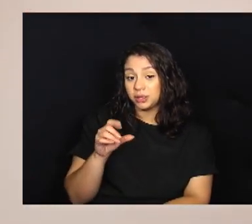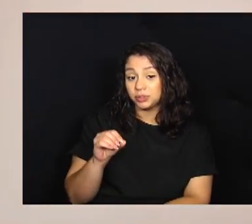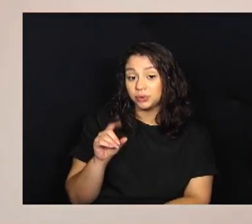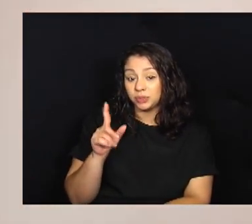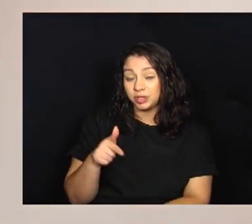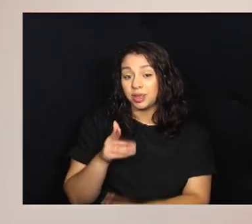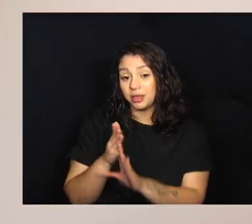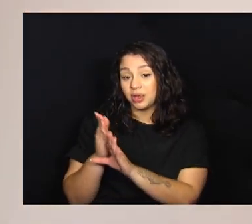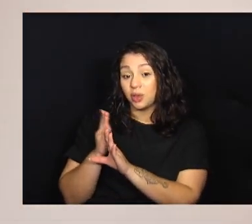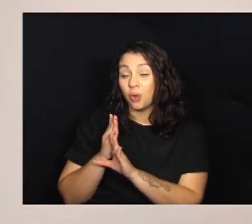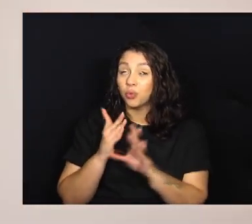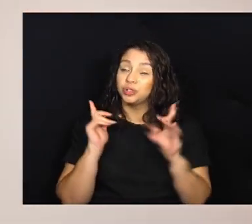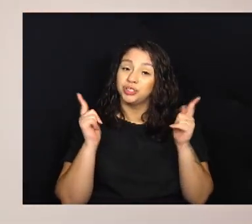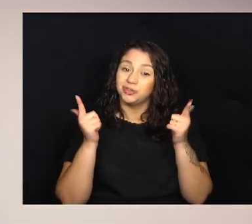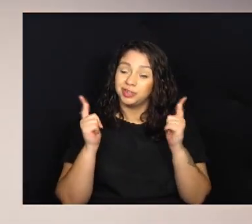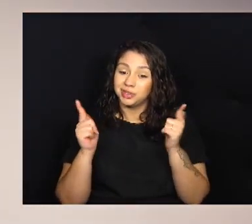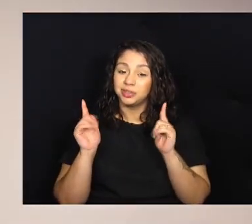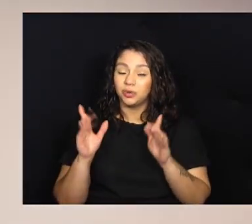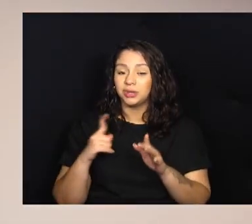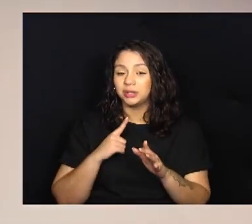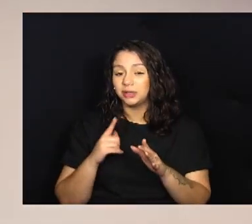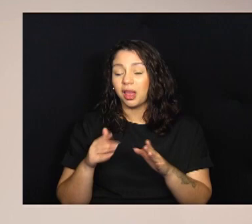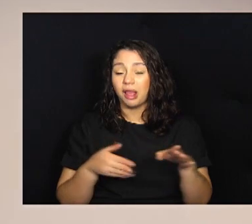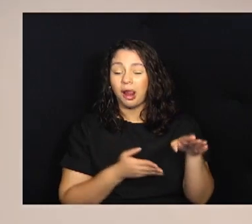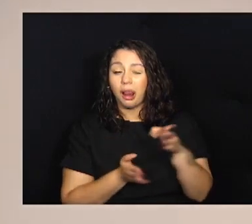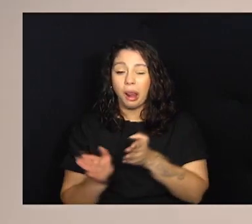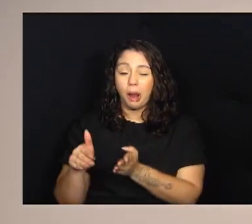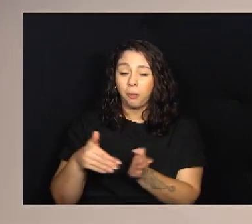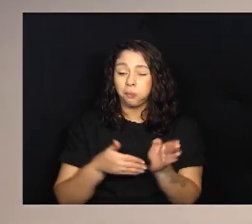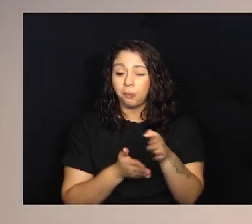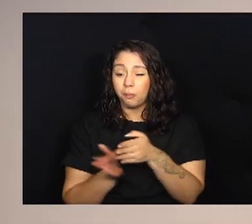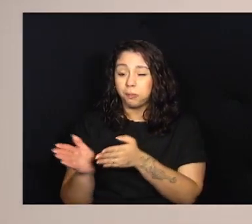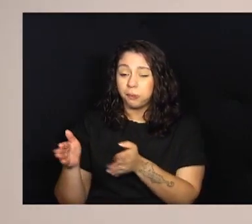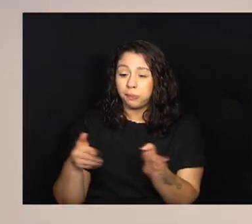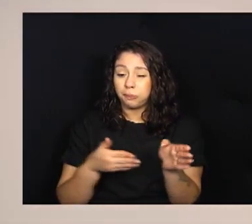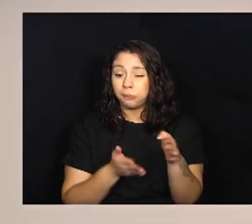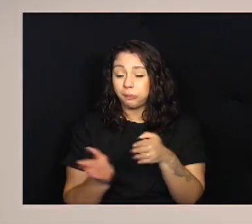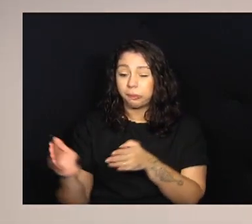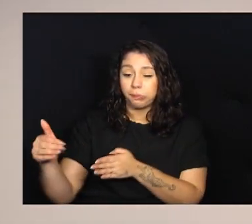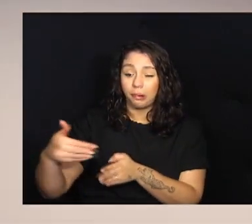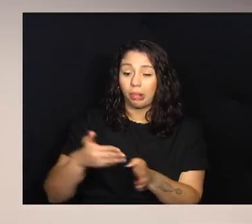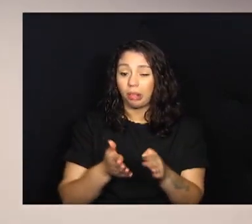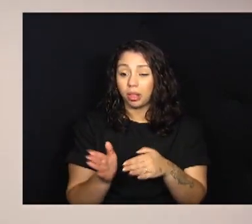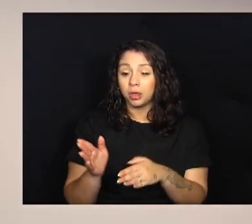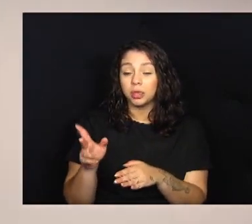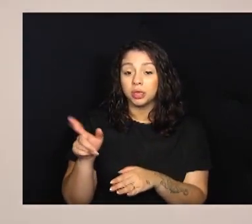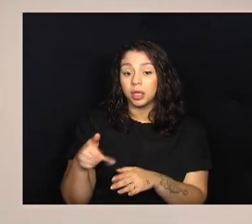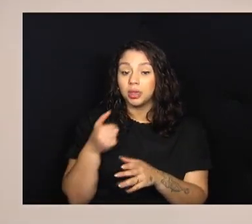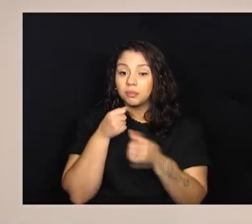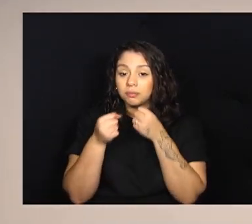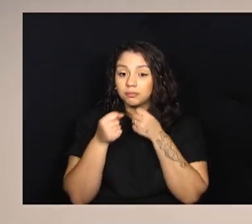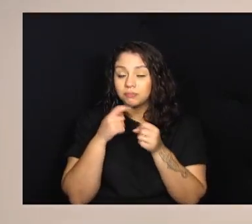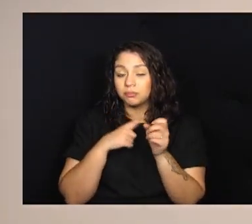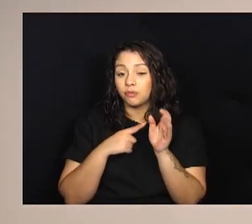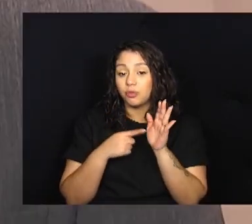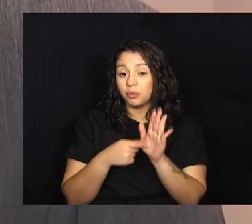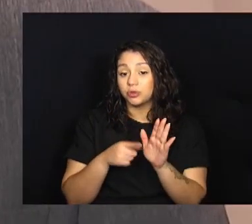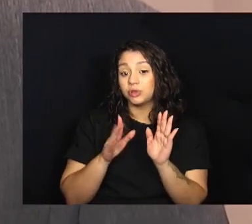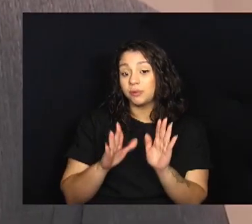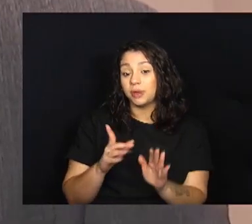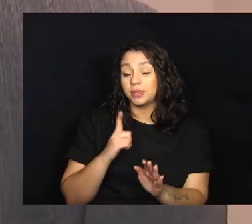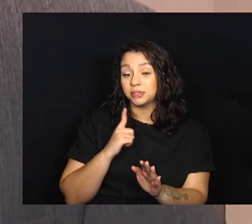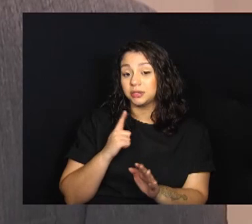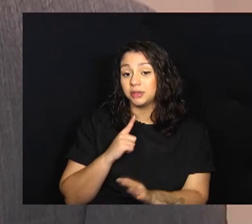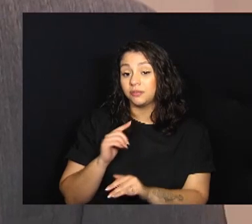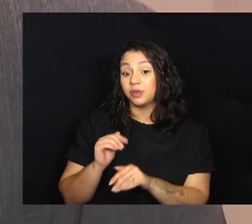e diversão, com algumas manobras radicais, pelo que nós ficamos sabendo, pela própria imprensa, mas isso gerou mais de